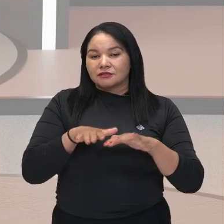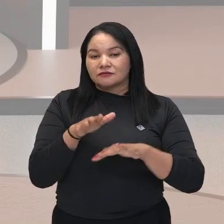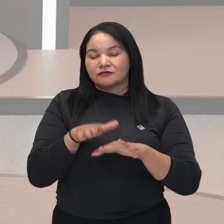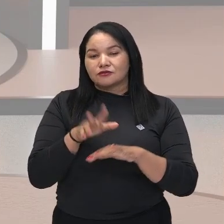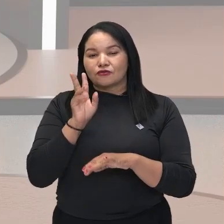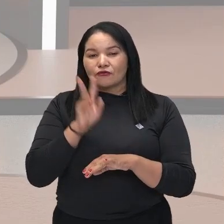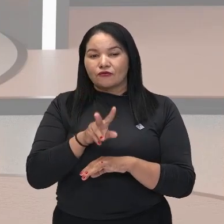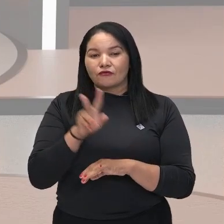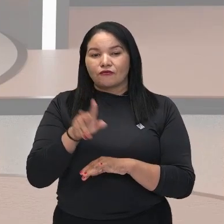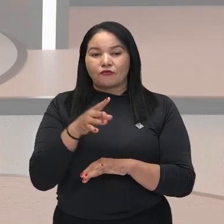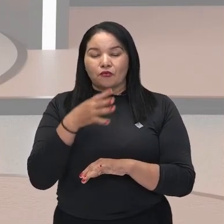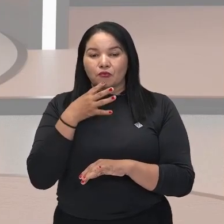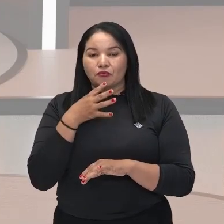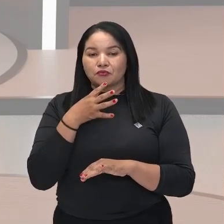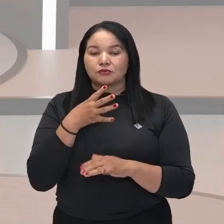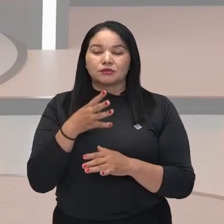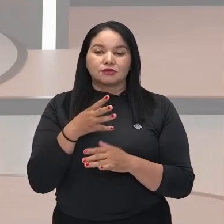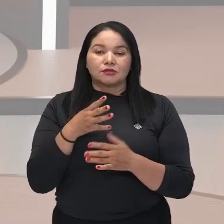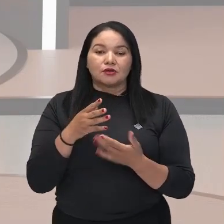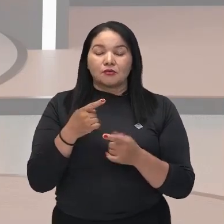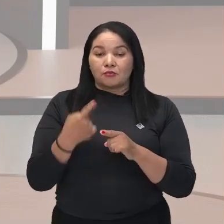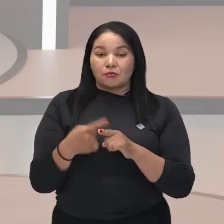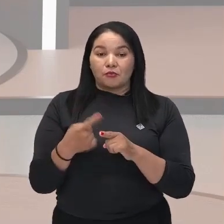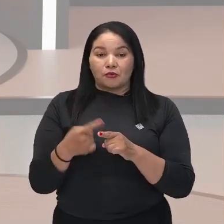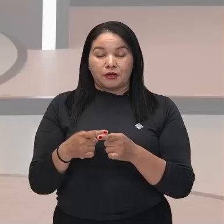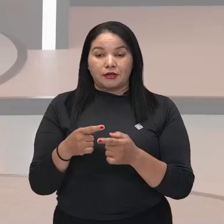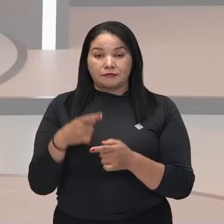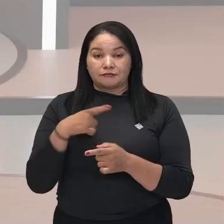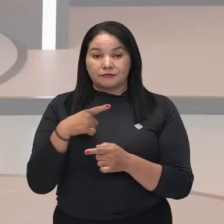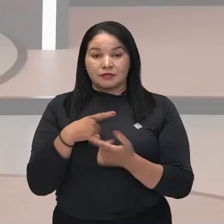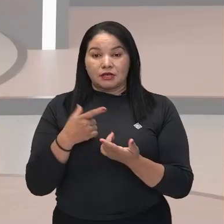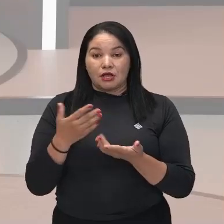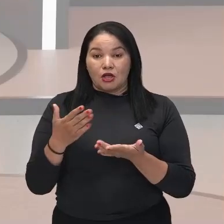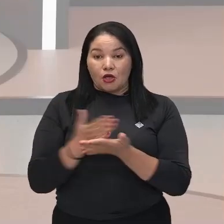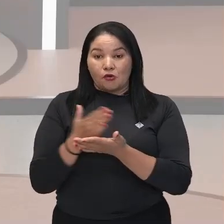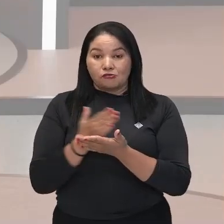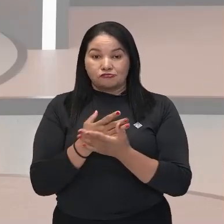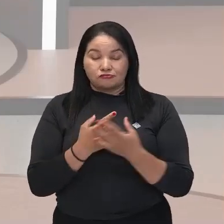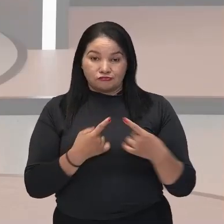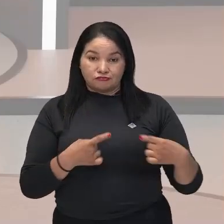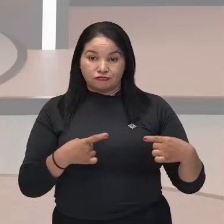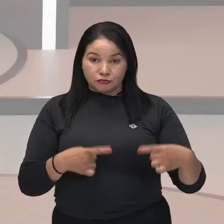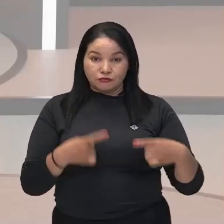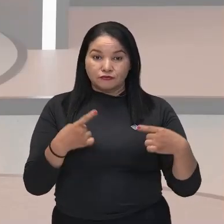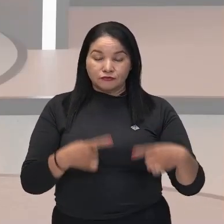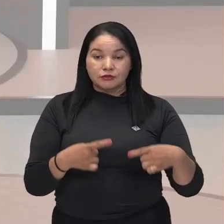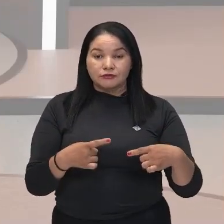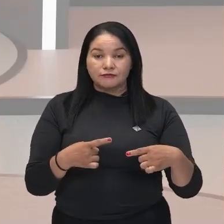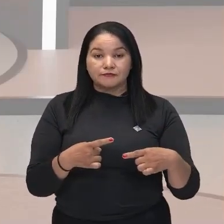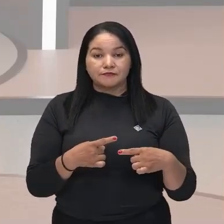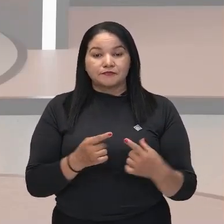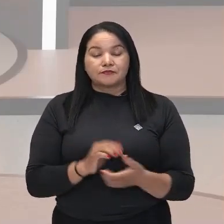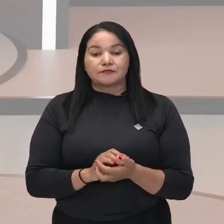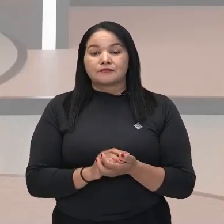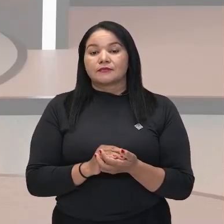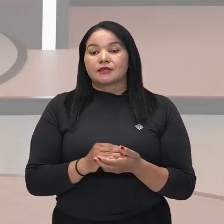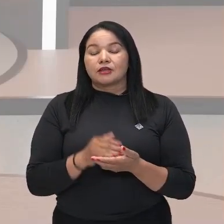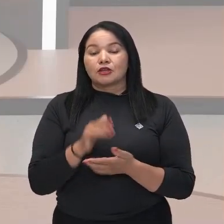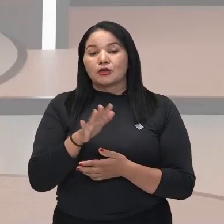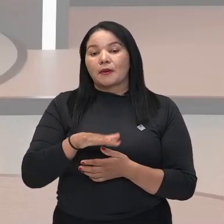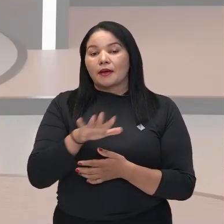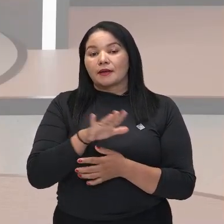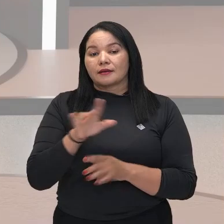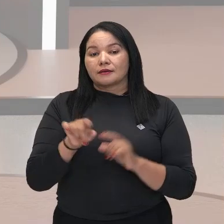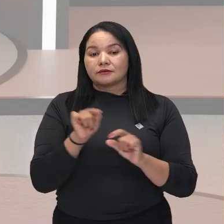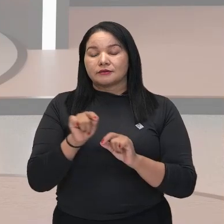acaba conhecendo ali por ser uma área que acaba gerando grandes conflitos. E essa área, gente,